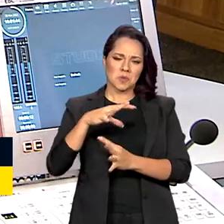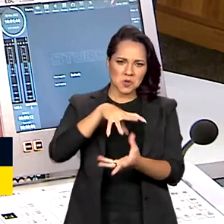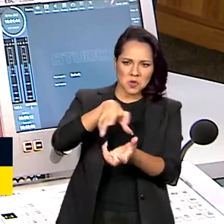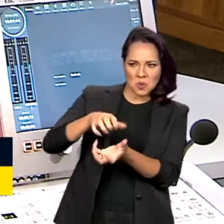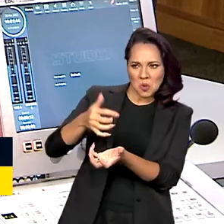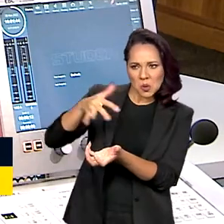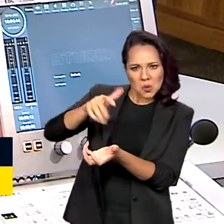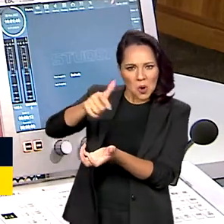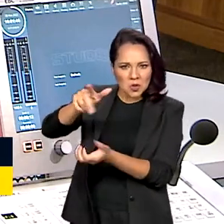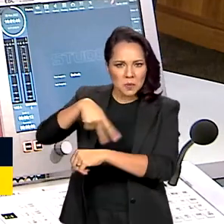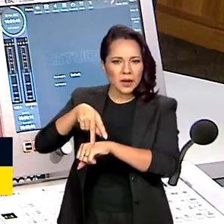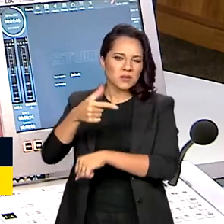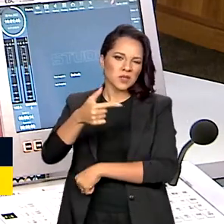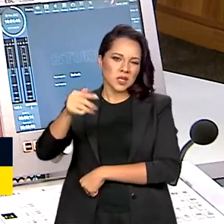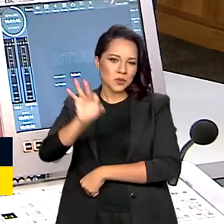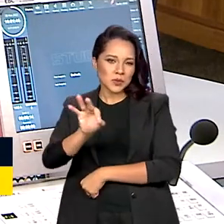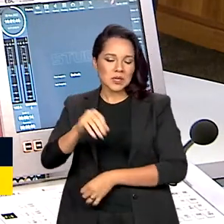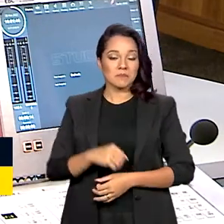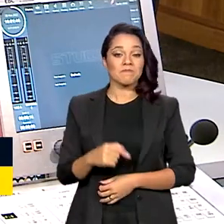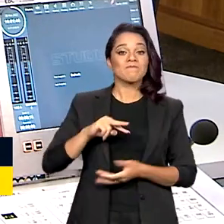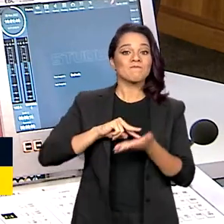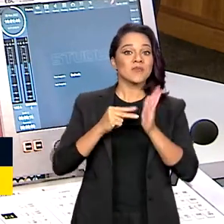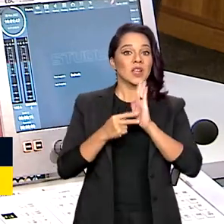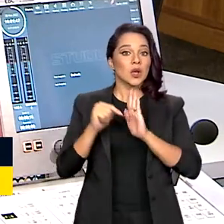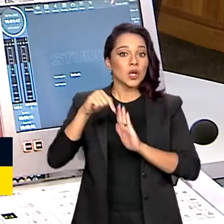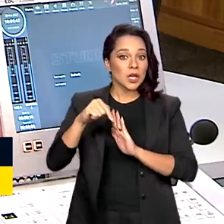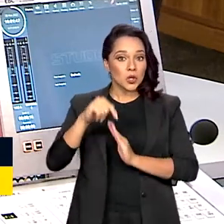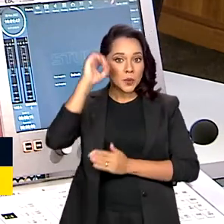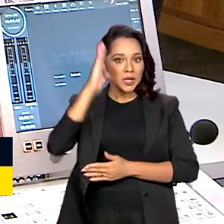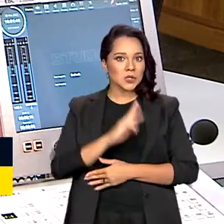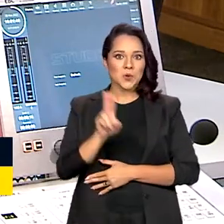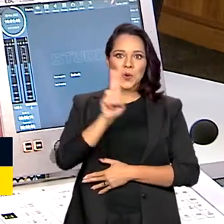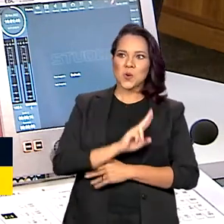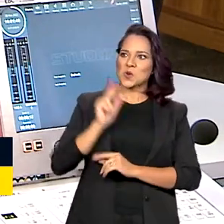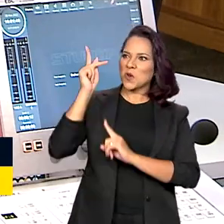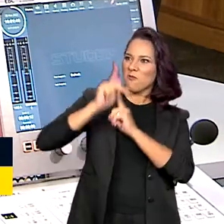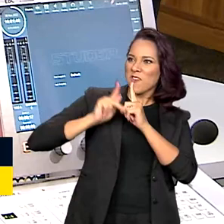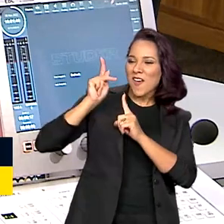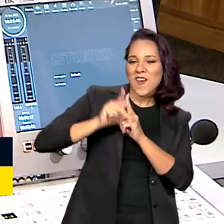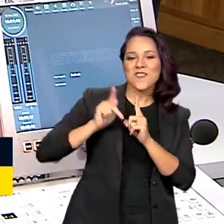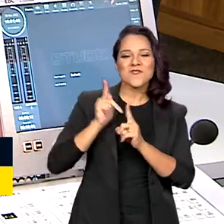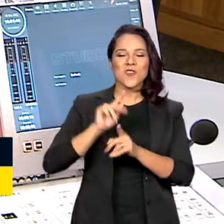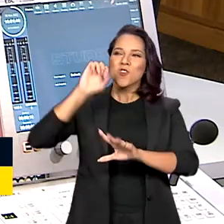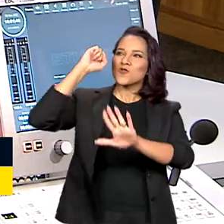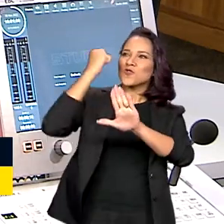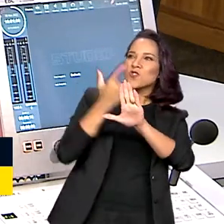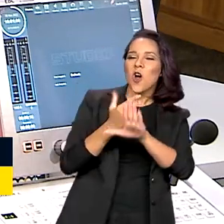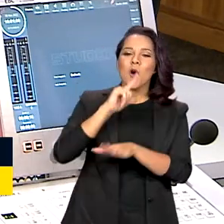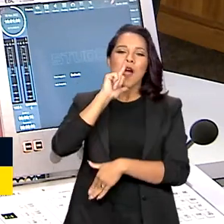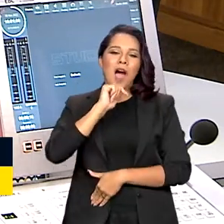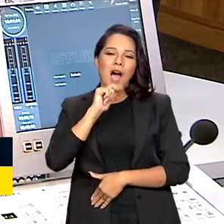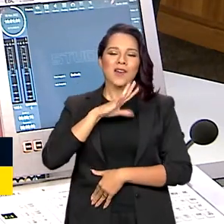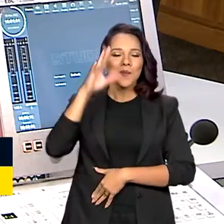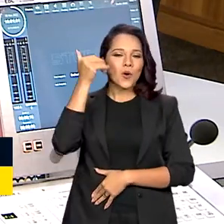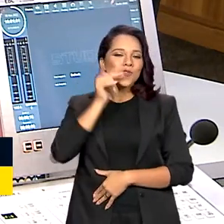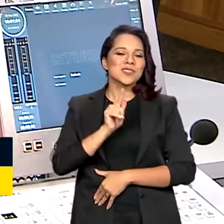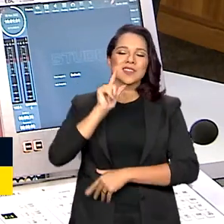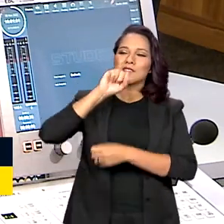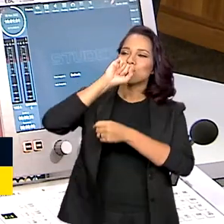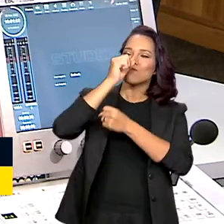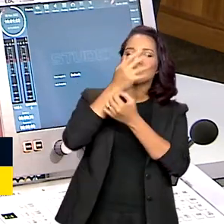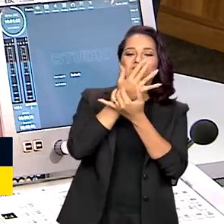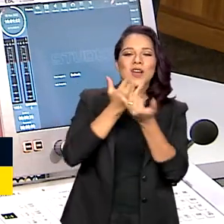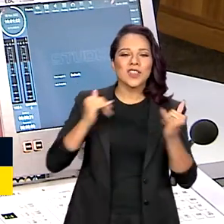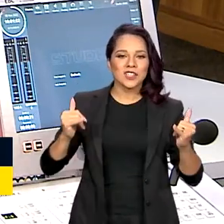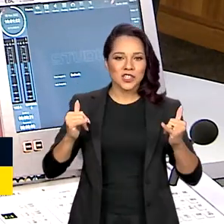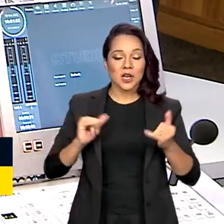é de 27%. Isso significa que usamos a força dos nossos ventos, do sol e das águas para a geração de energia. E para